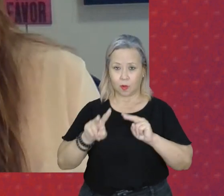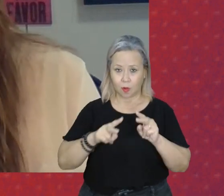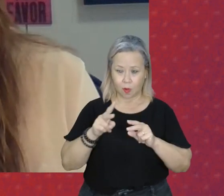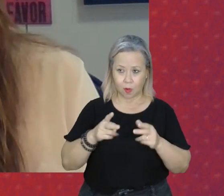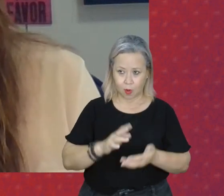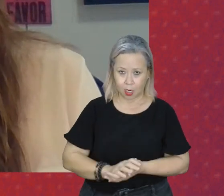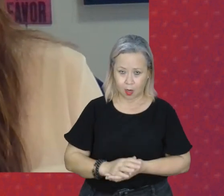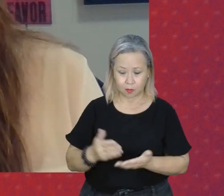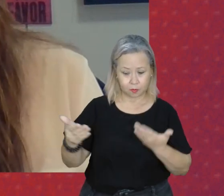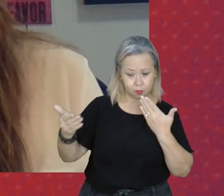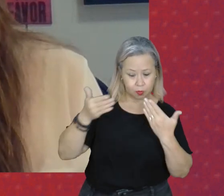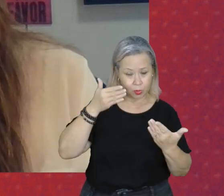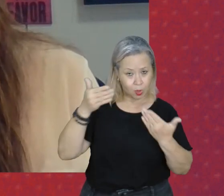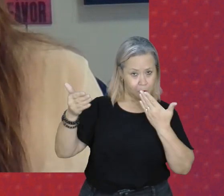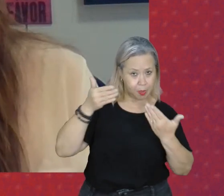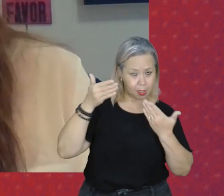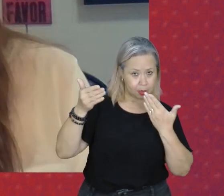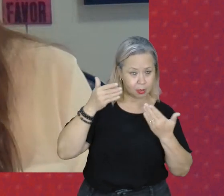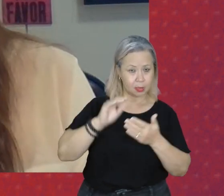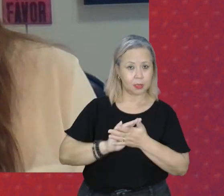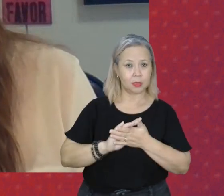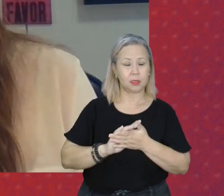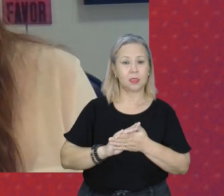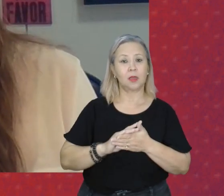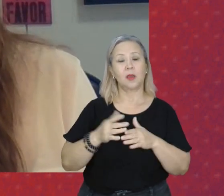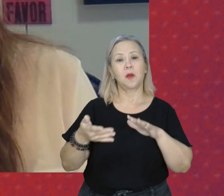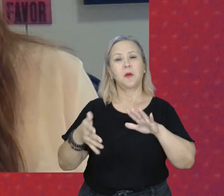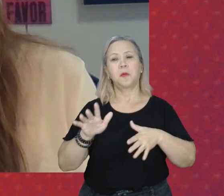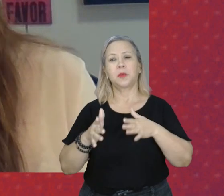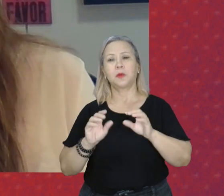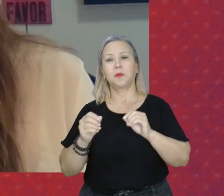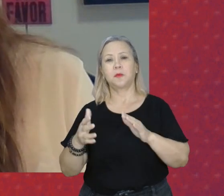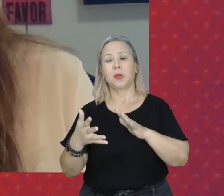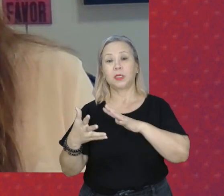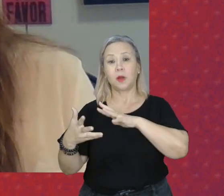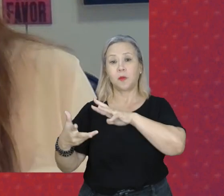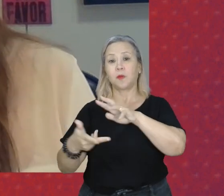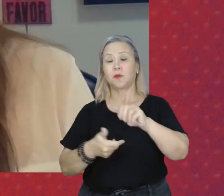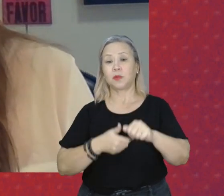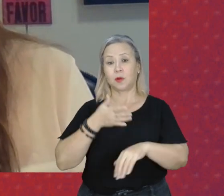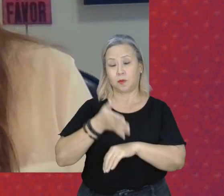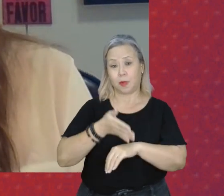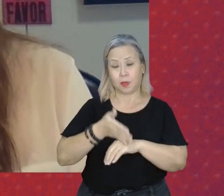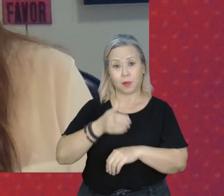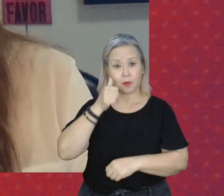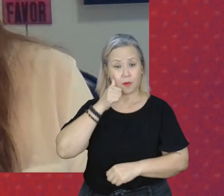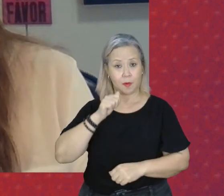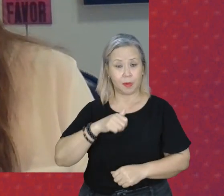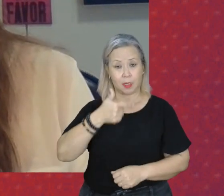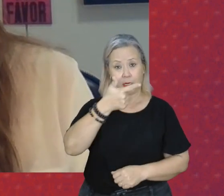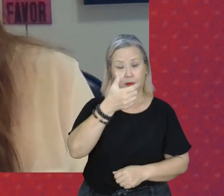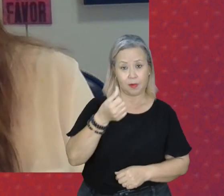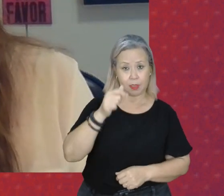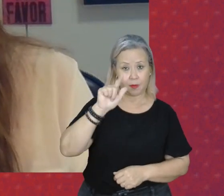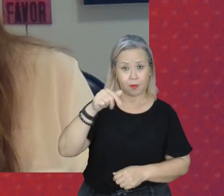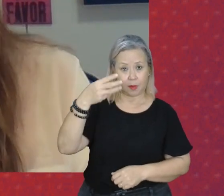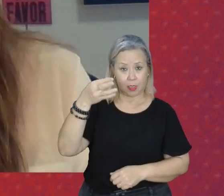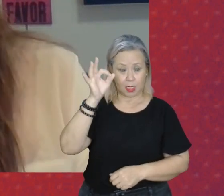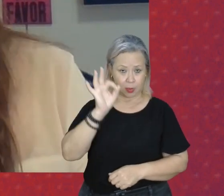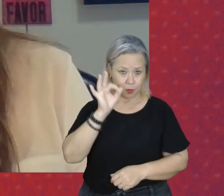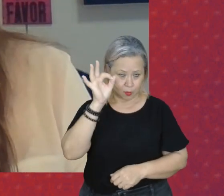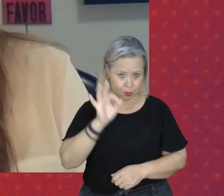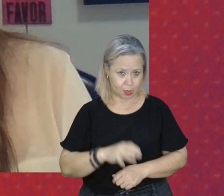em comparação, né, com as médias, a média mundial de participação feminina nos parlamentos é de